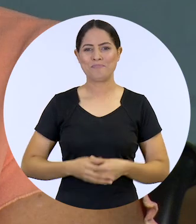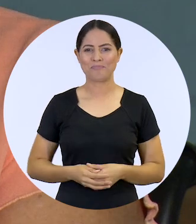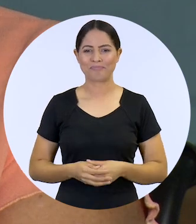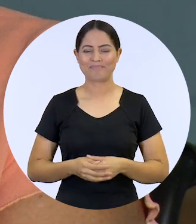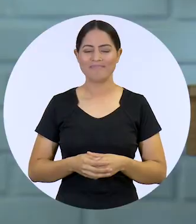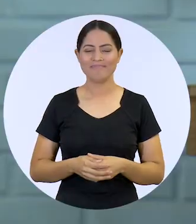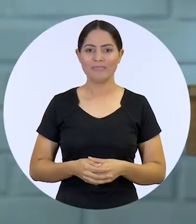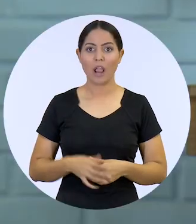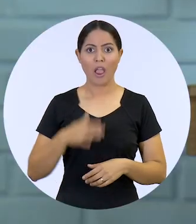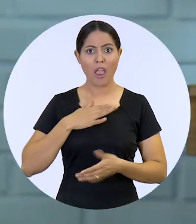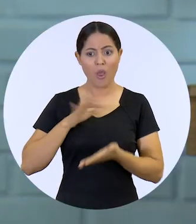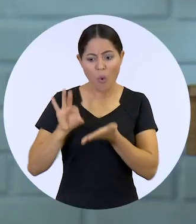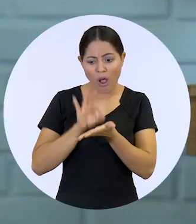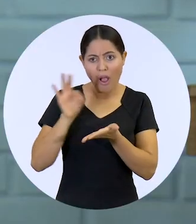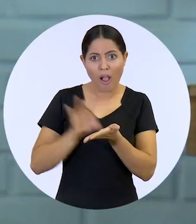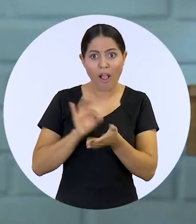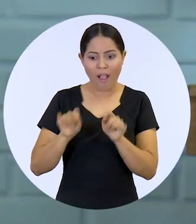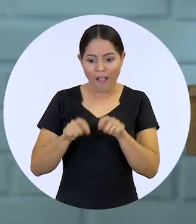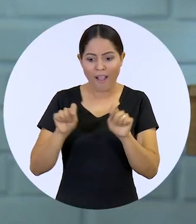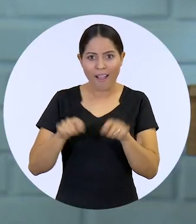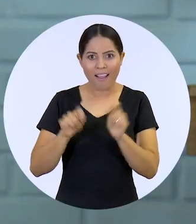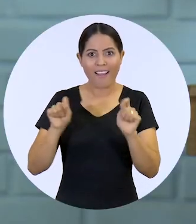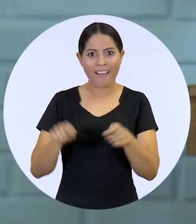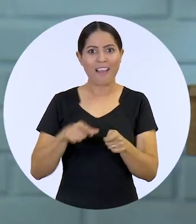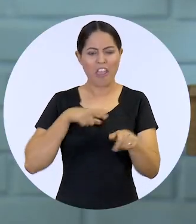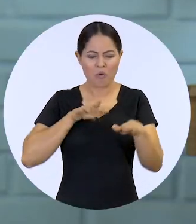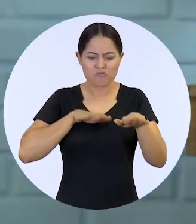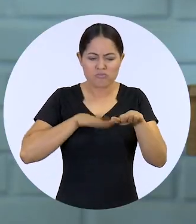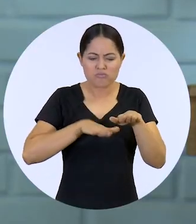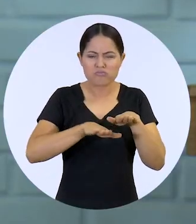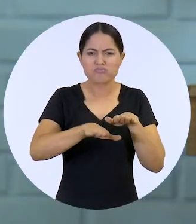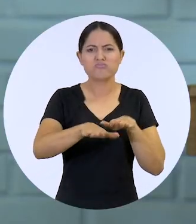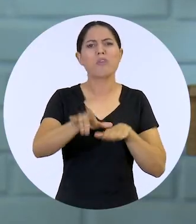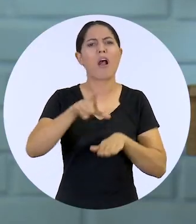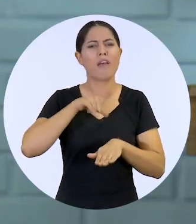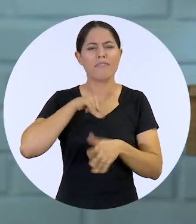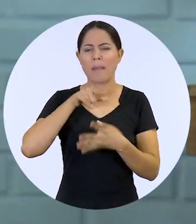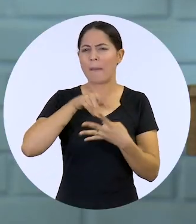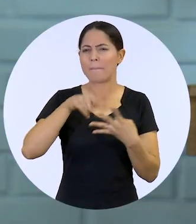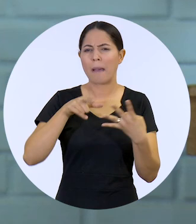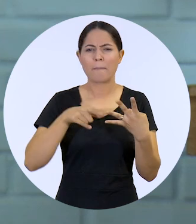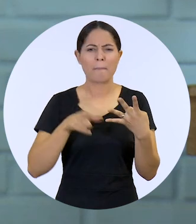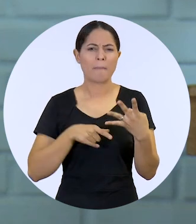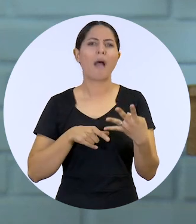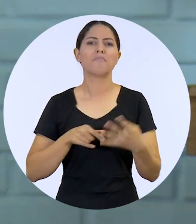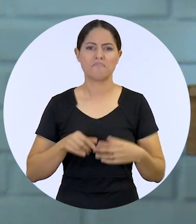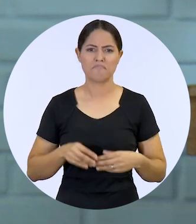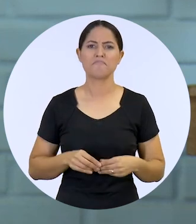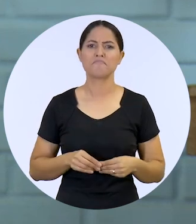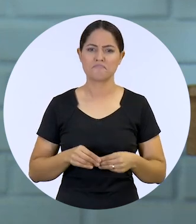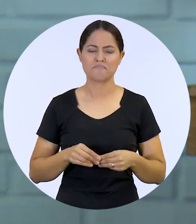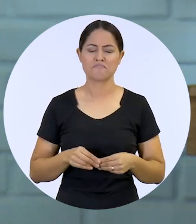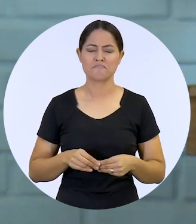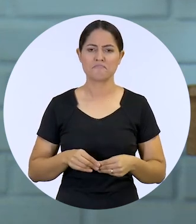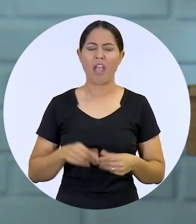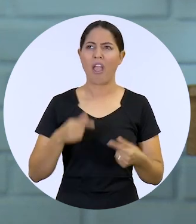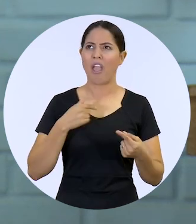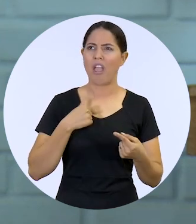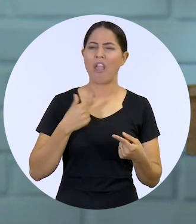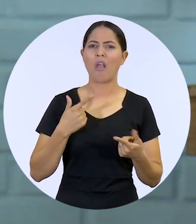tempo, a hora. Eu bordo, eu costuro, eu faço crochê, eu faço